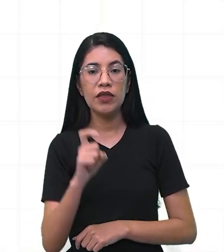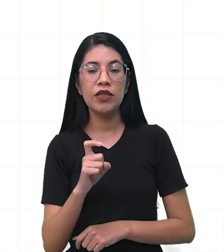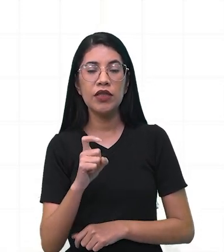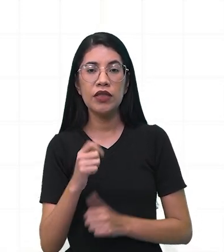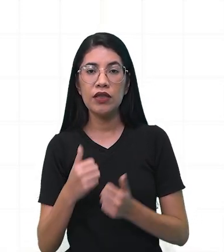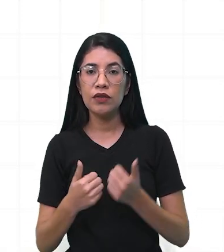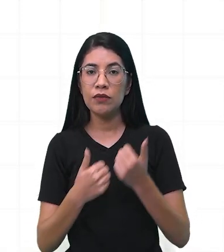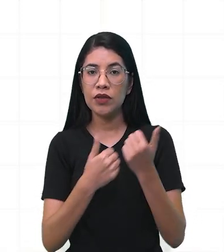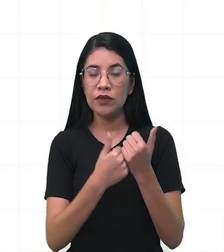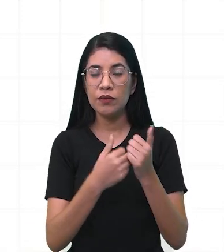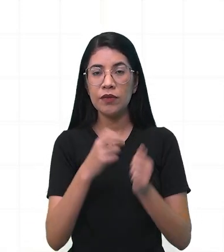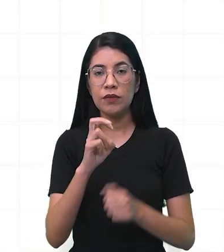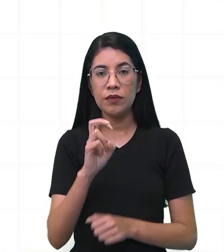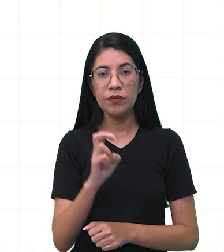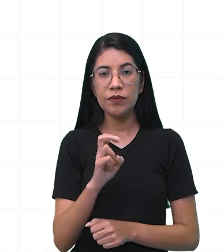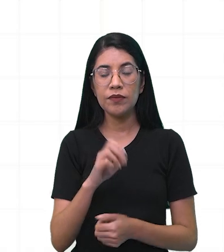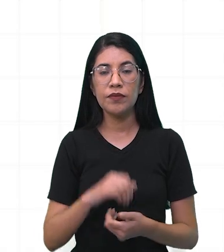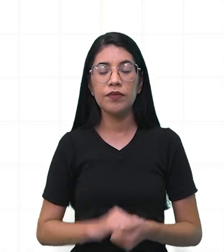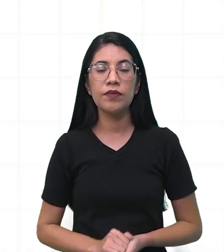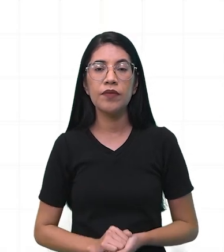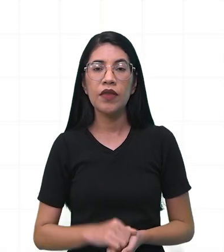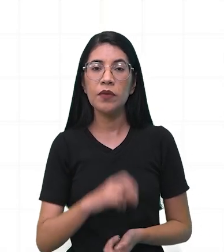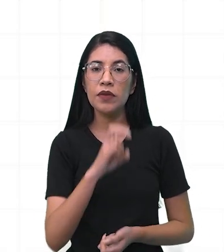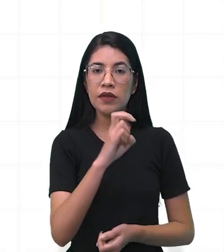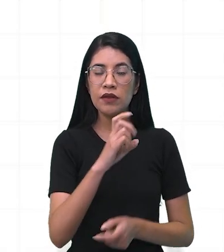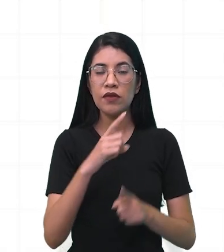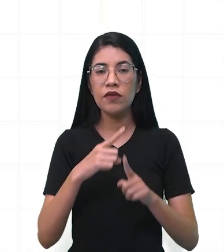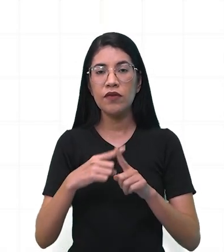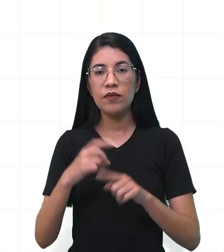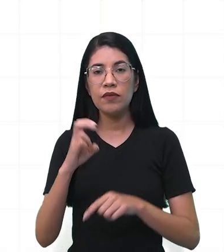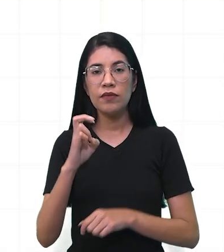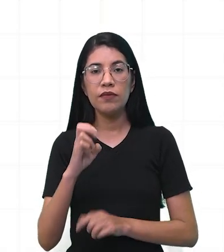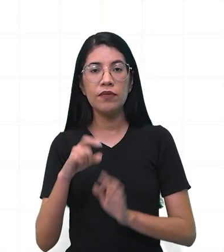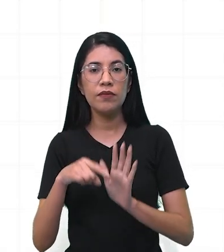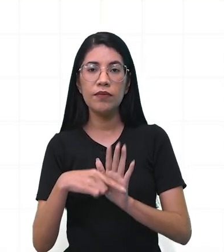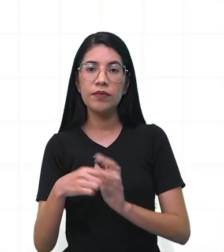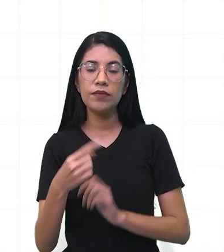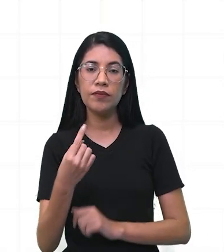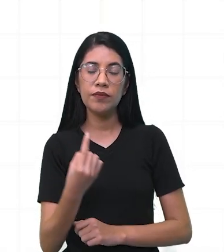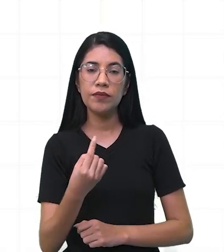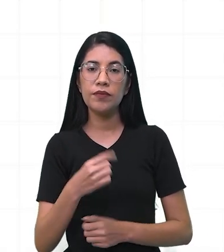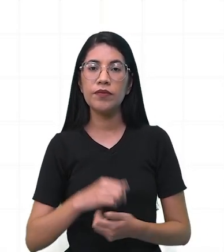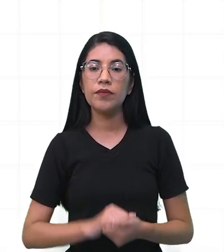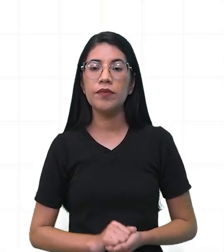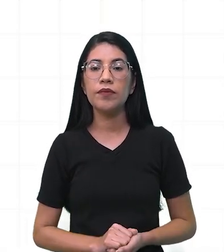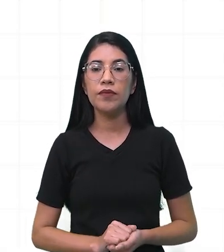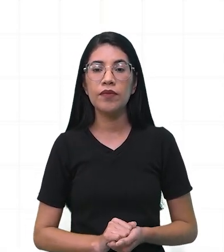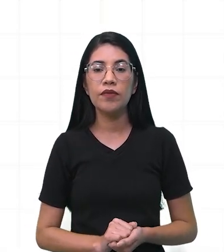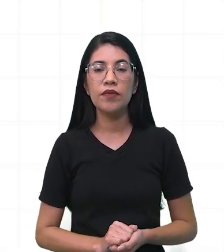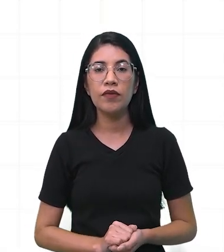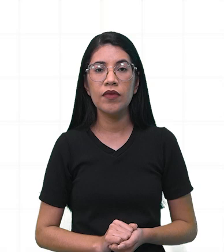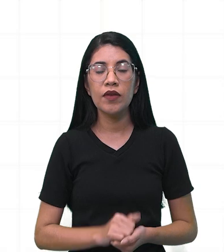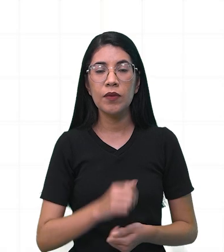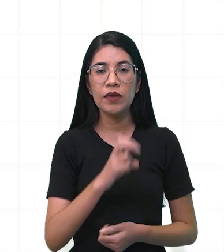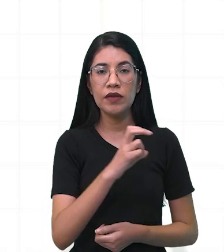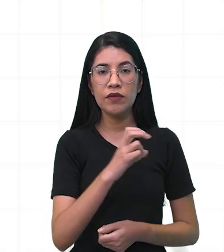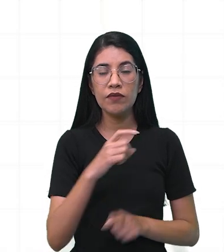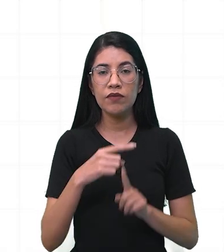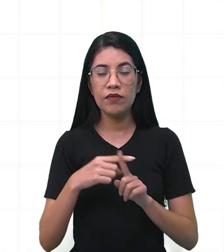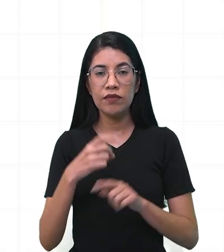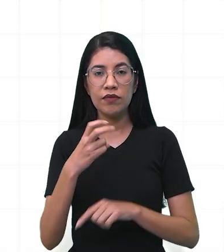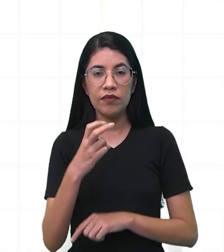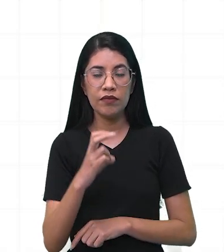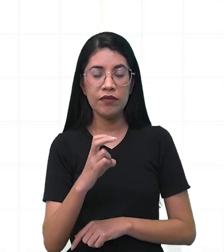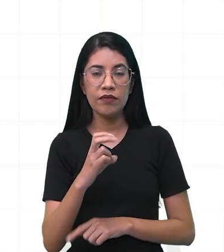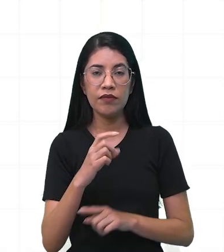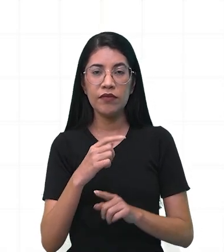x na letra A? 5. Então, vai ser 5 vezes 5 menos 1. 5 vezes 5 é 25, e